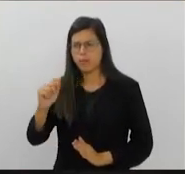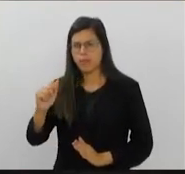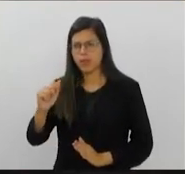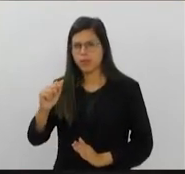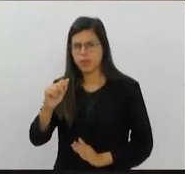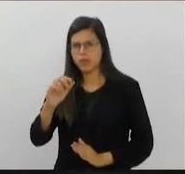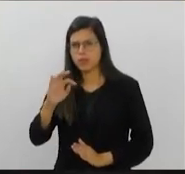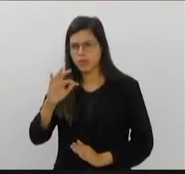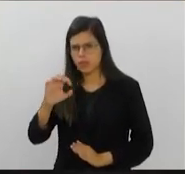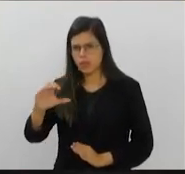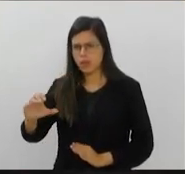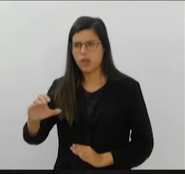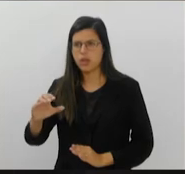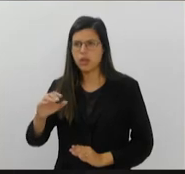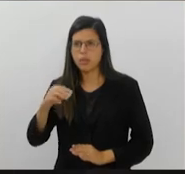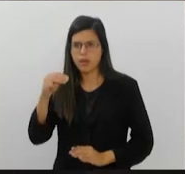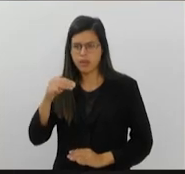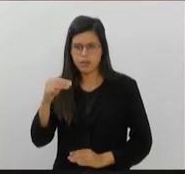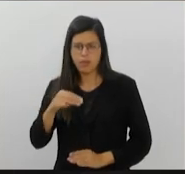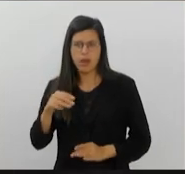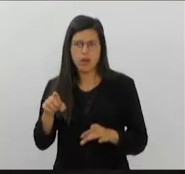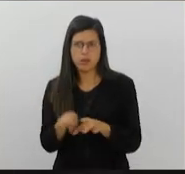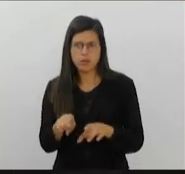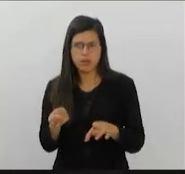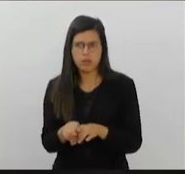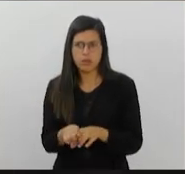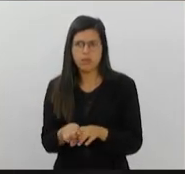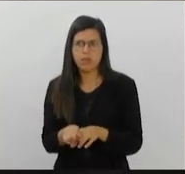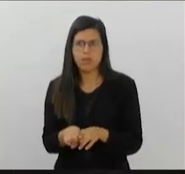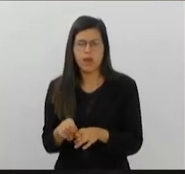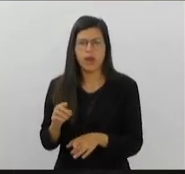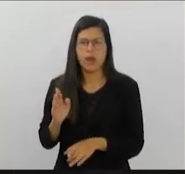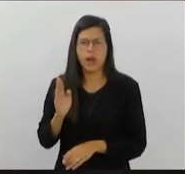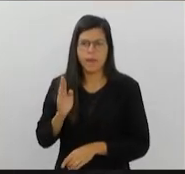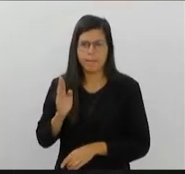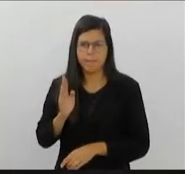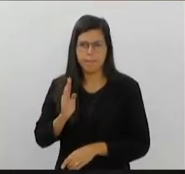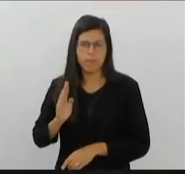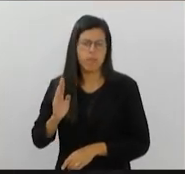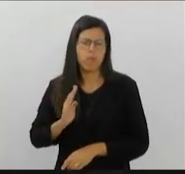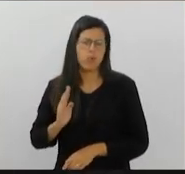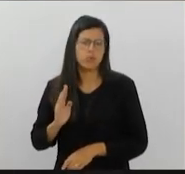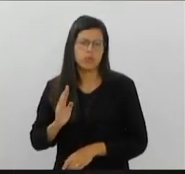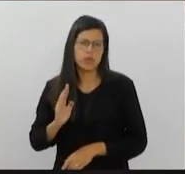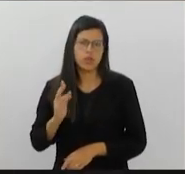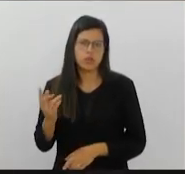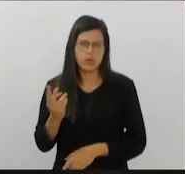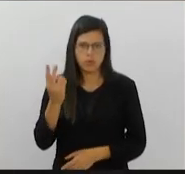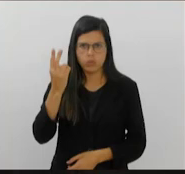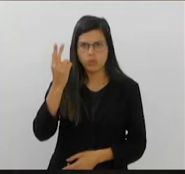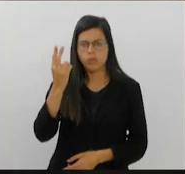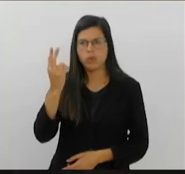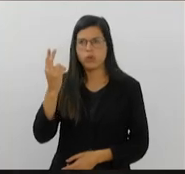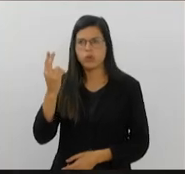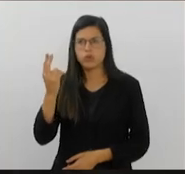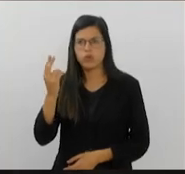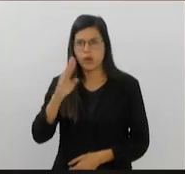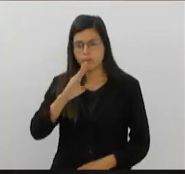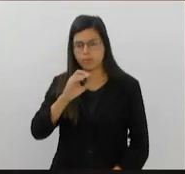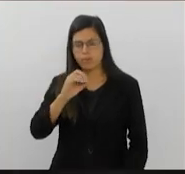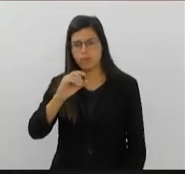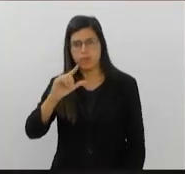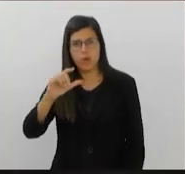aplicada, a gente fala da Bolsa de Valores que retorna para o Rio de Janeiro, a gente fala de grandes oportunidades de emprego, onde a nossa